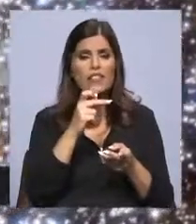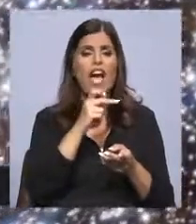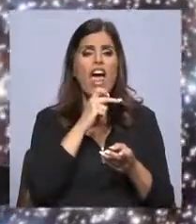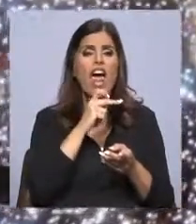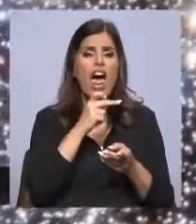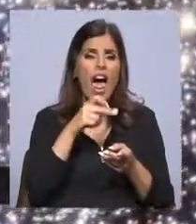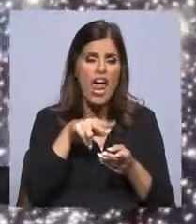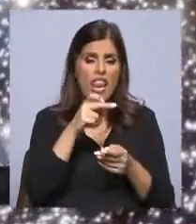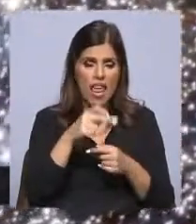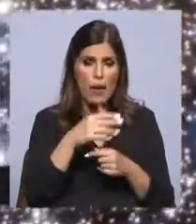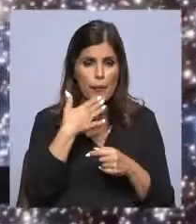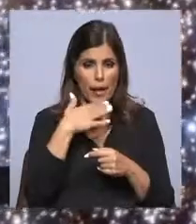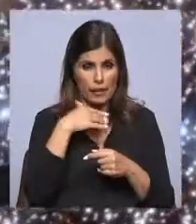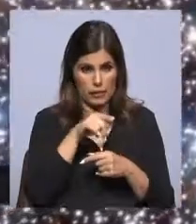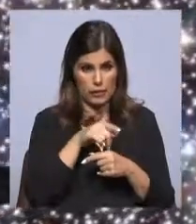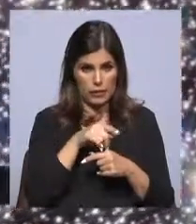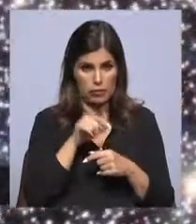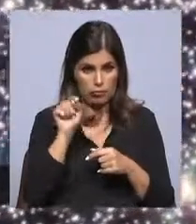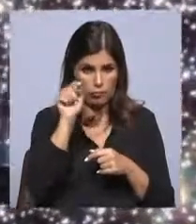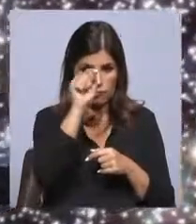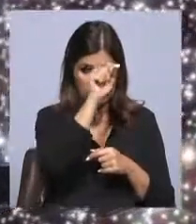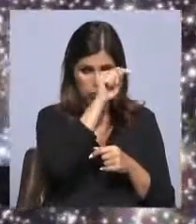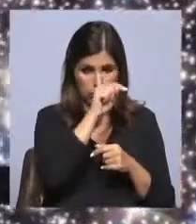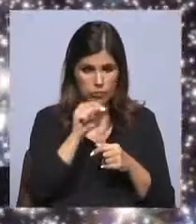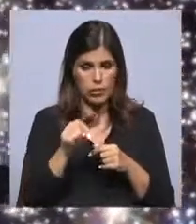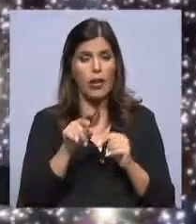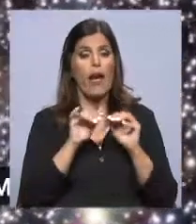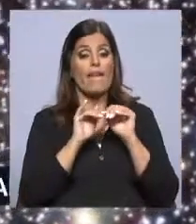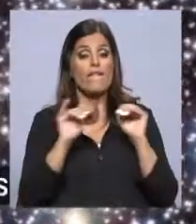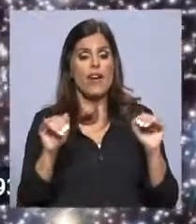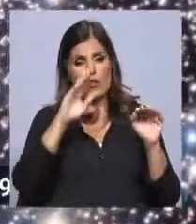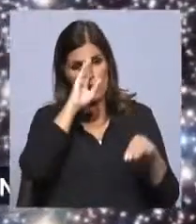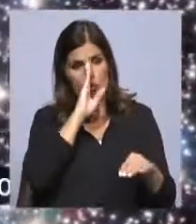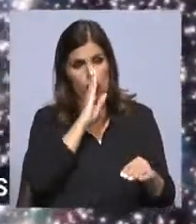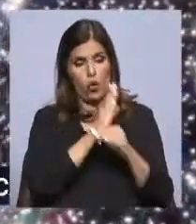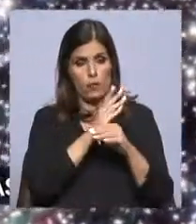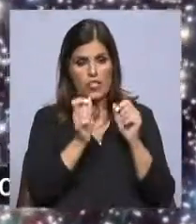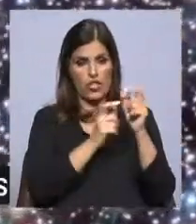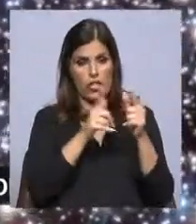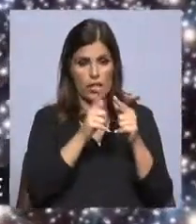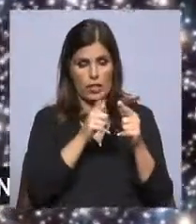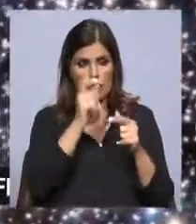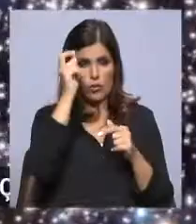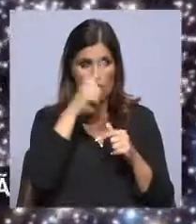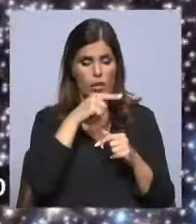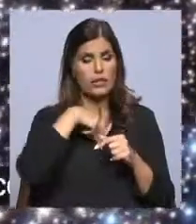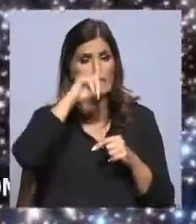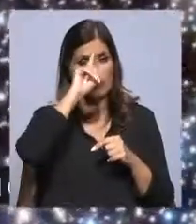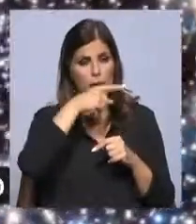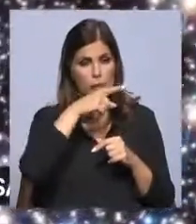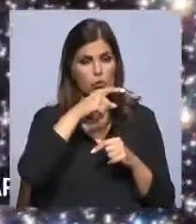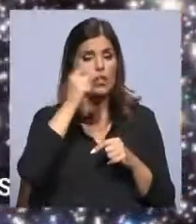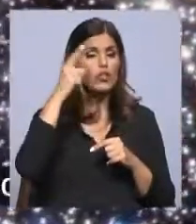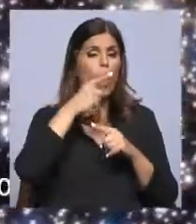dois enxames. Anãs brancas, Cristiana, corresponde à fase final de estrelas como o nosso Sol. Nós sabemos que o nosso Sol está a